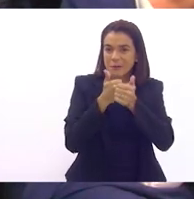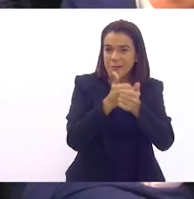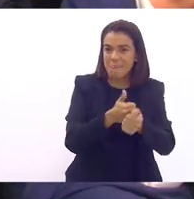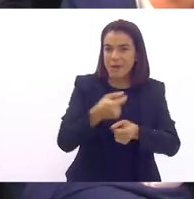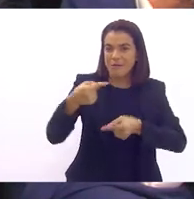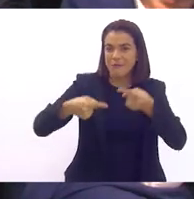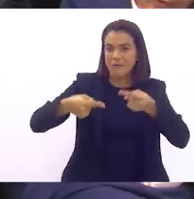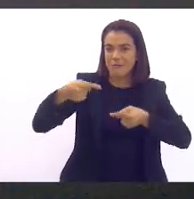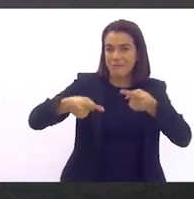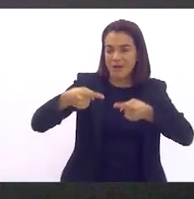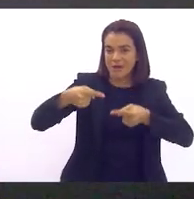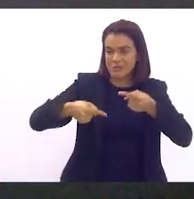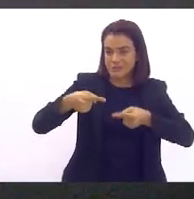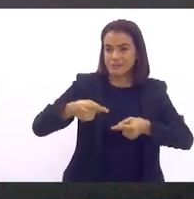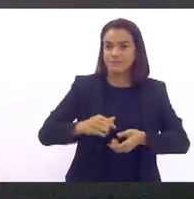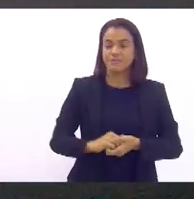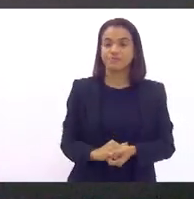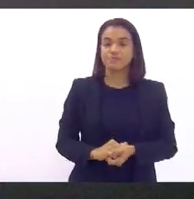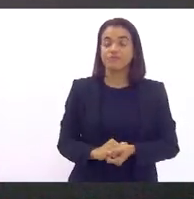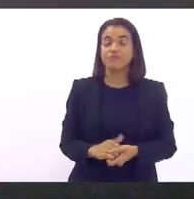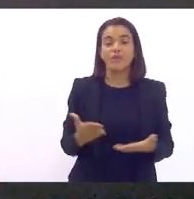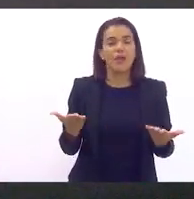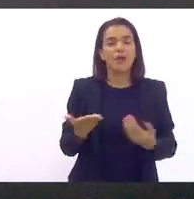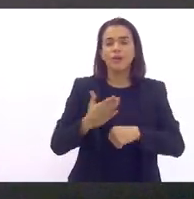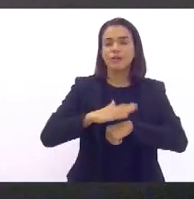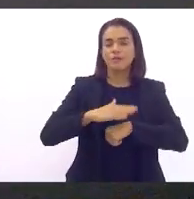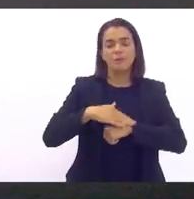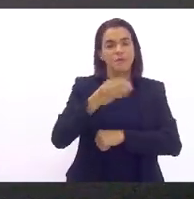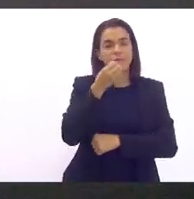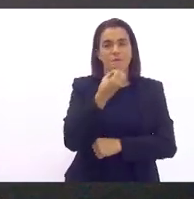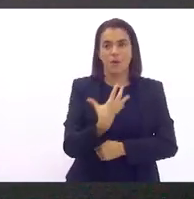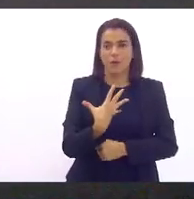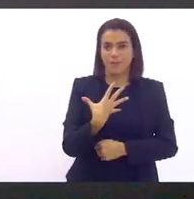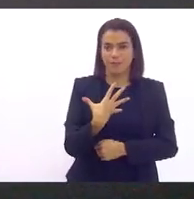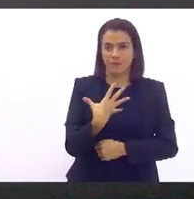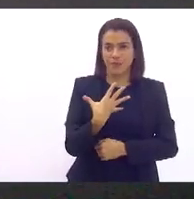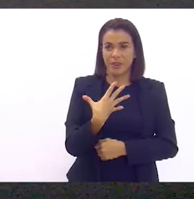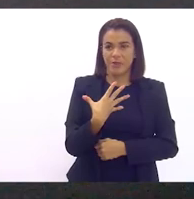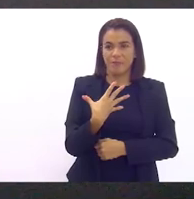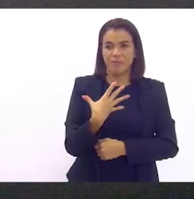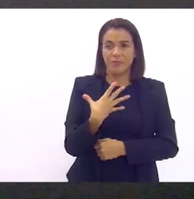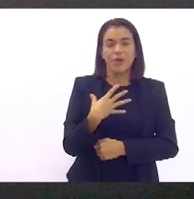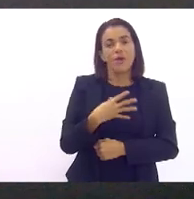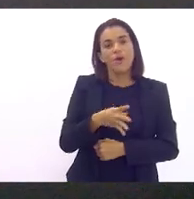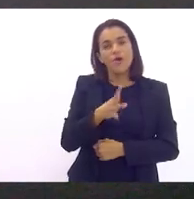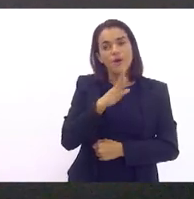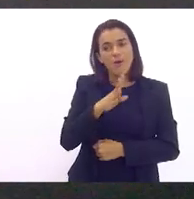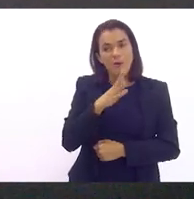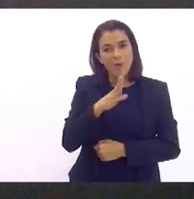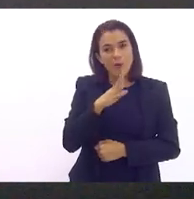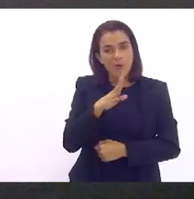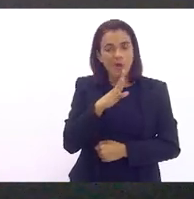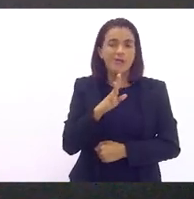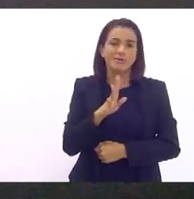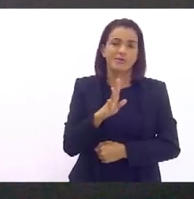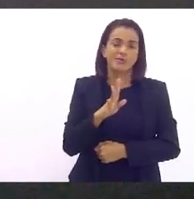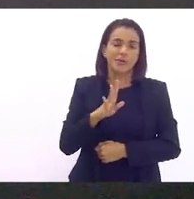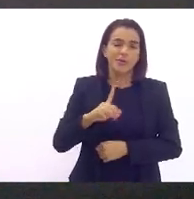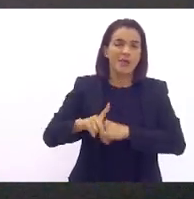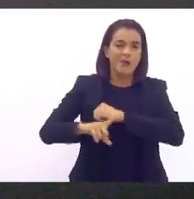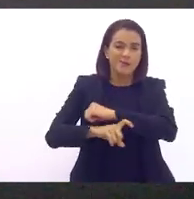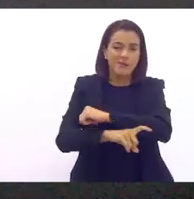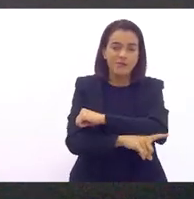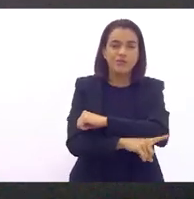eh dessa questão e esse momento é um momento bom eu eu eh conheço um pouquinho a infraestrutura Nacional na área de